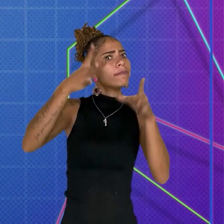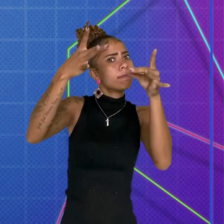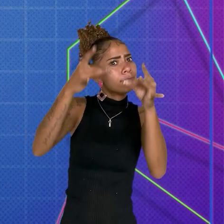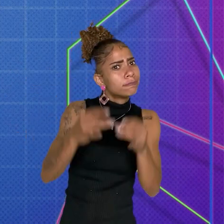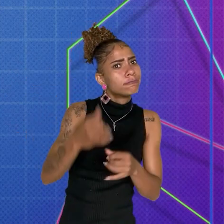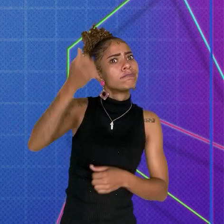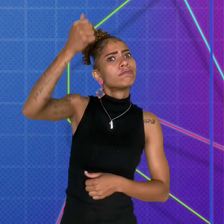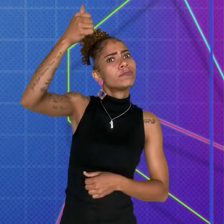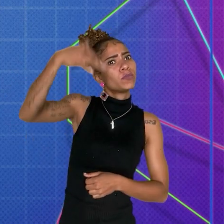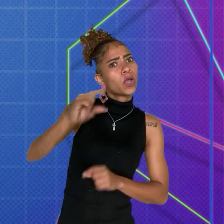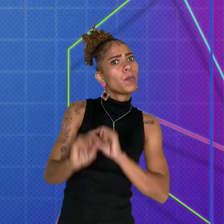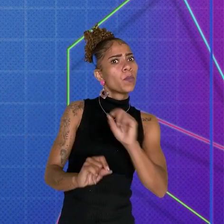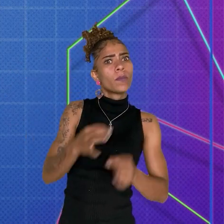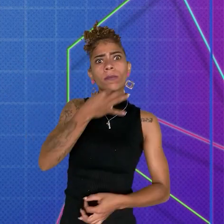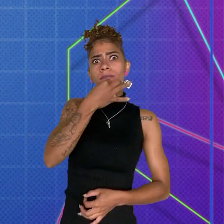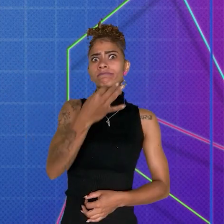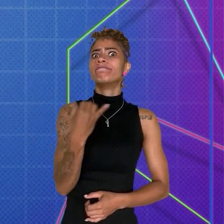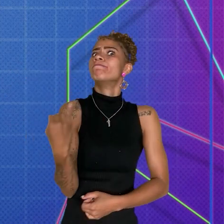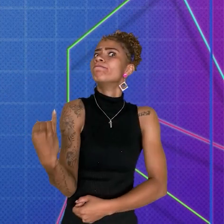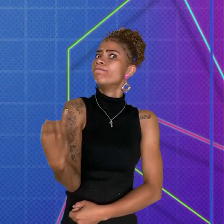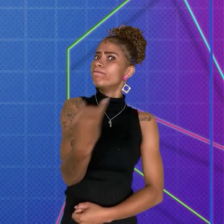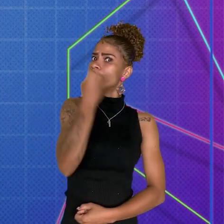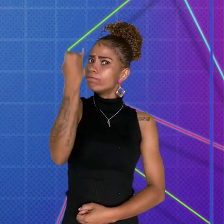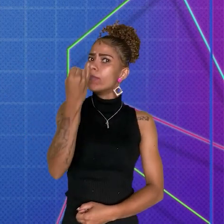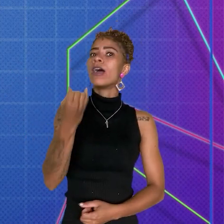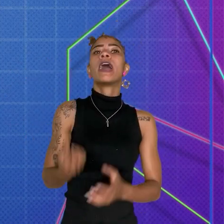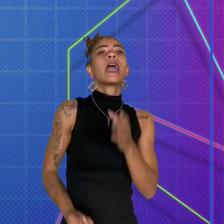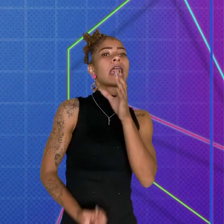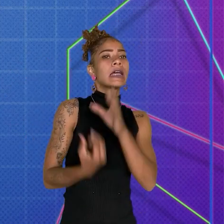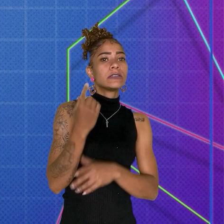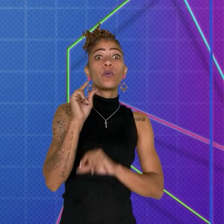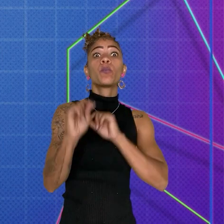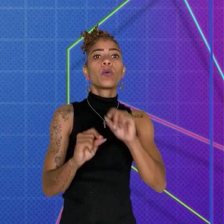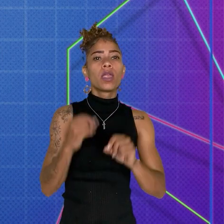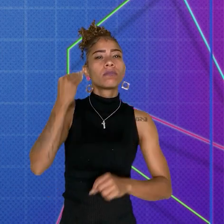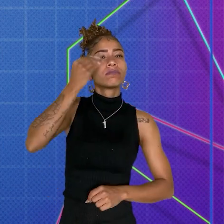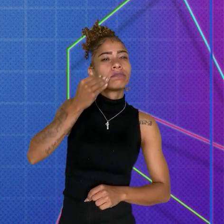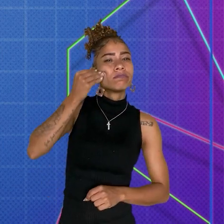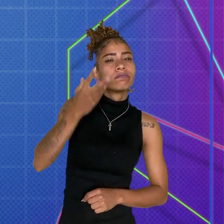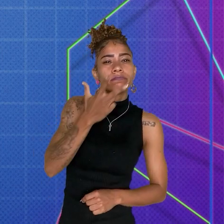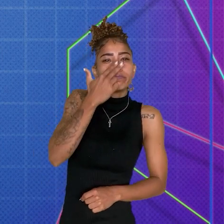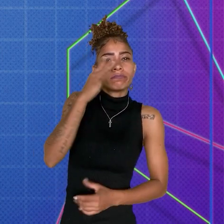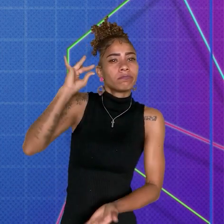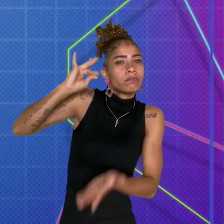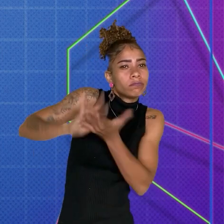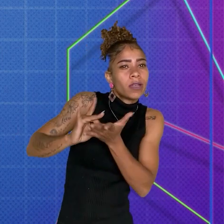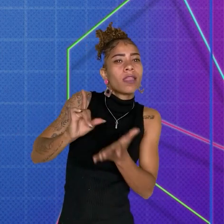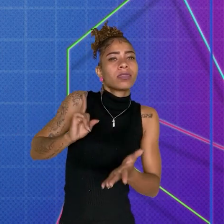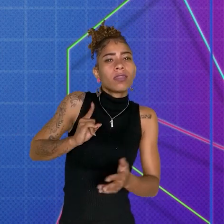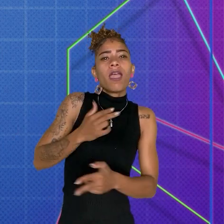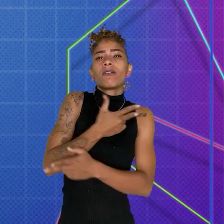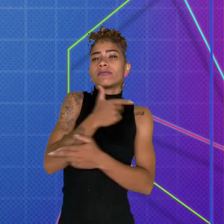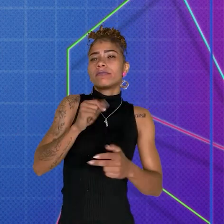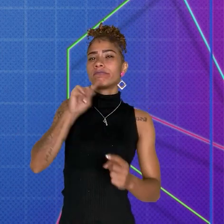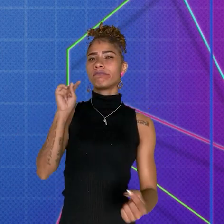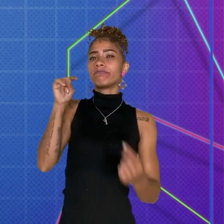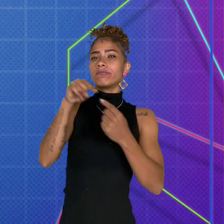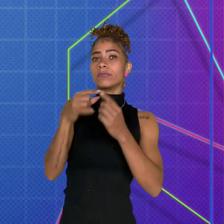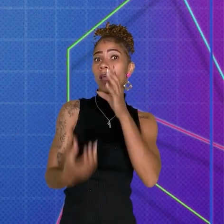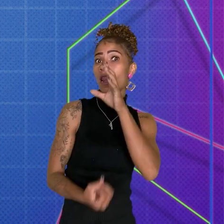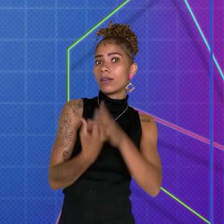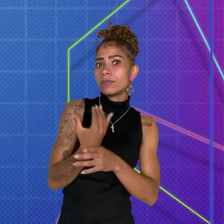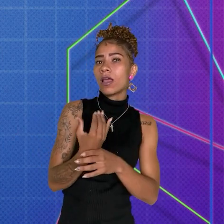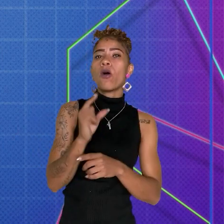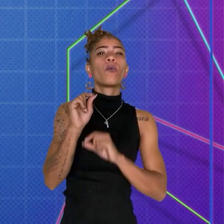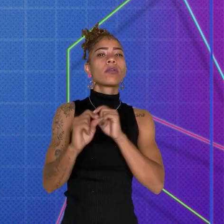detalhes. Explicamos que os efeitos sonoros são essenciais para a criação de uma atmosfera imersiva e que possuem diversas funções importantes,